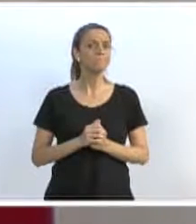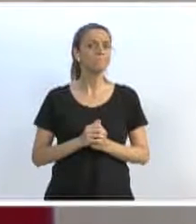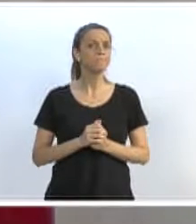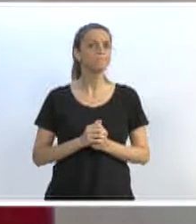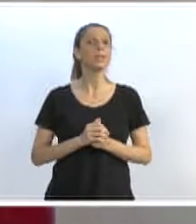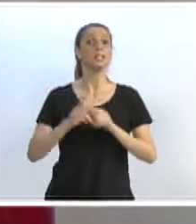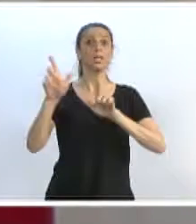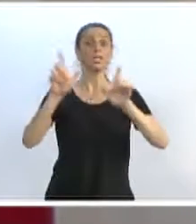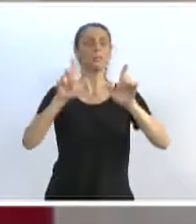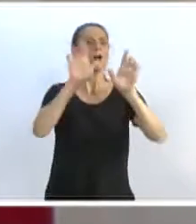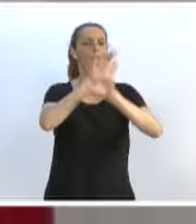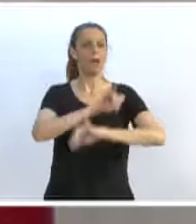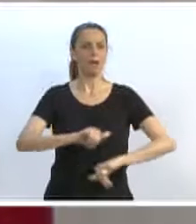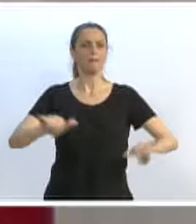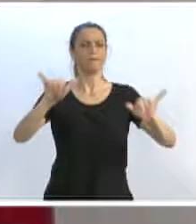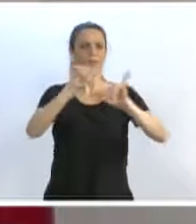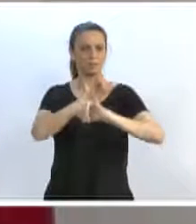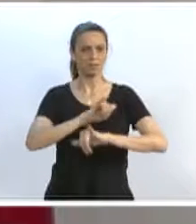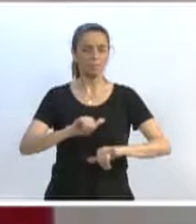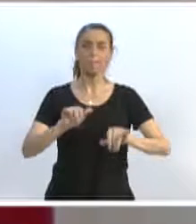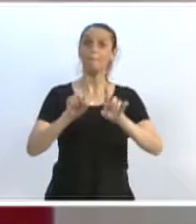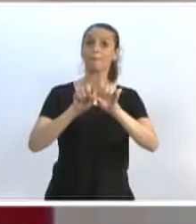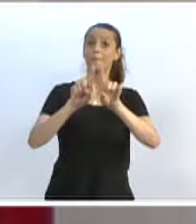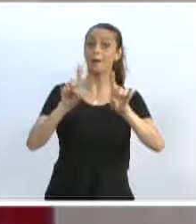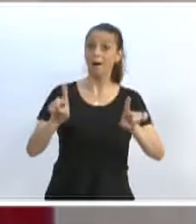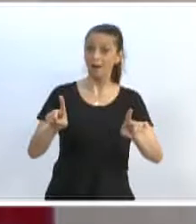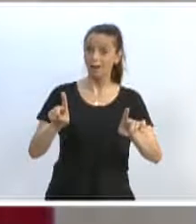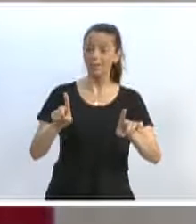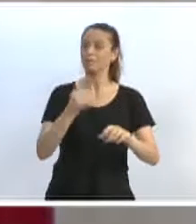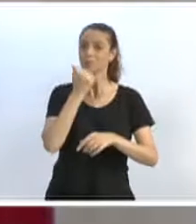comunicação anunciaram isso, mais de